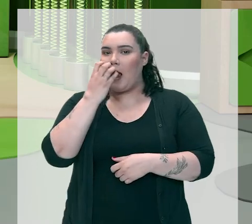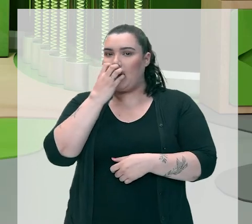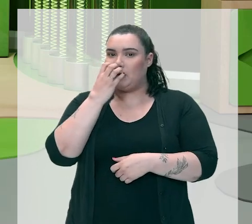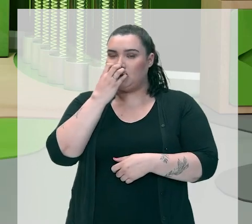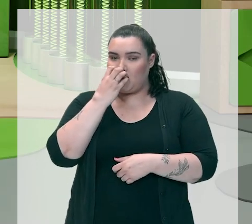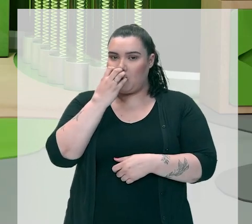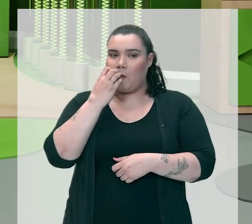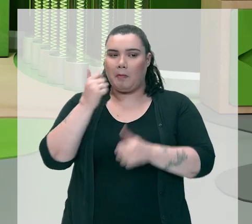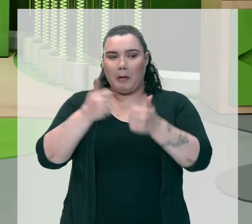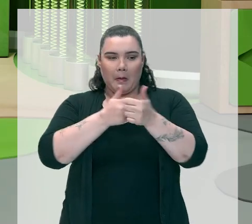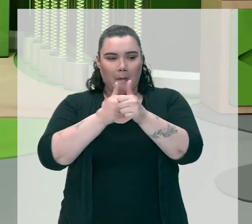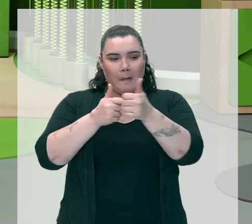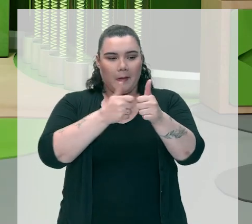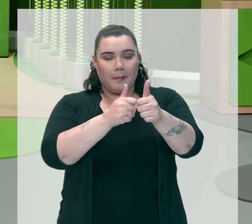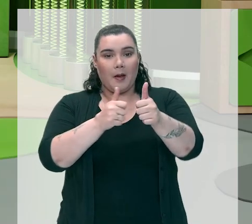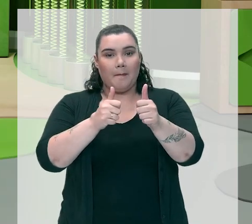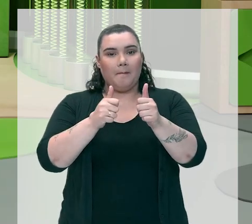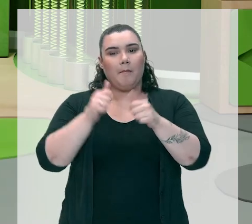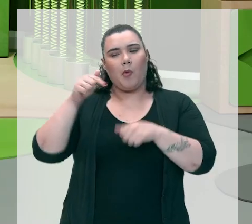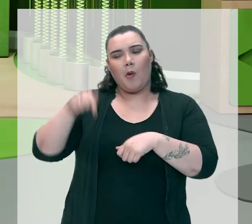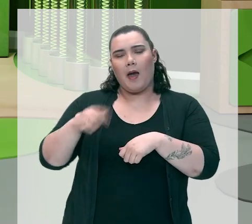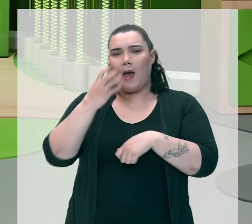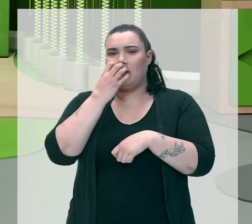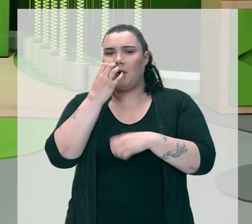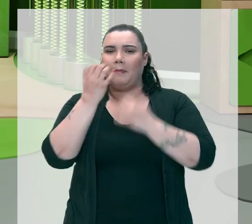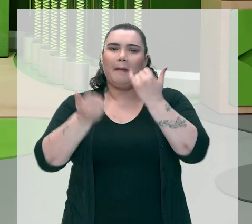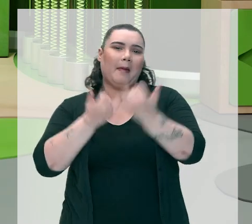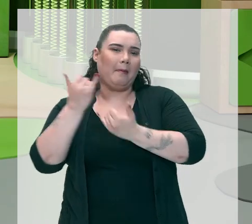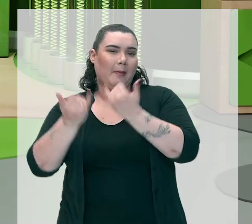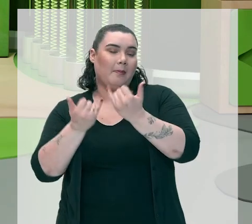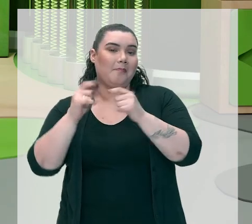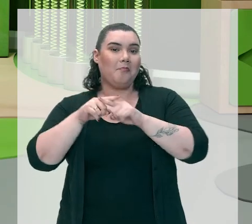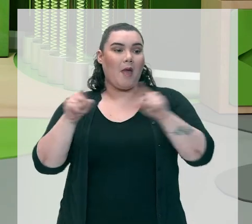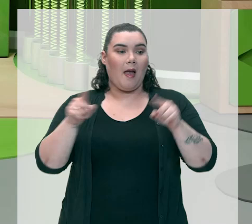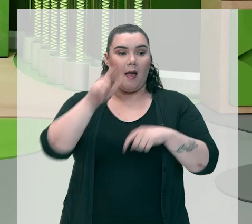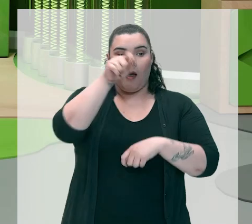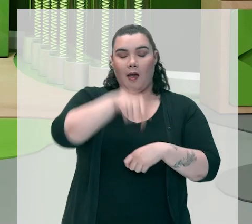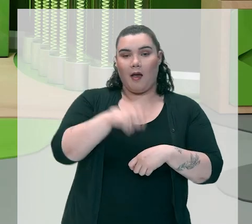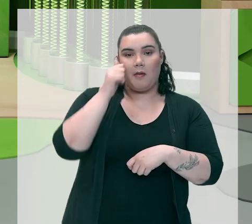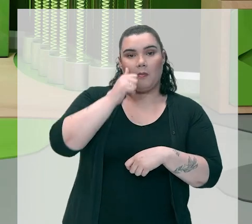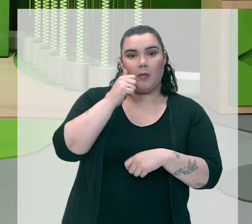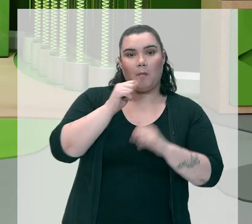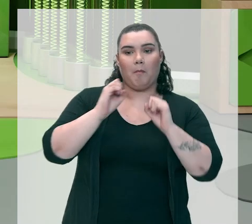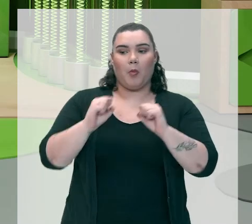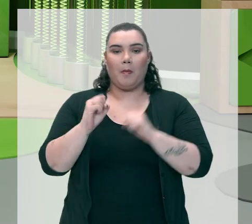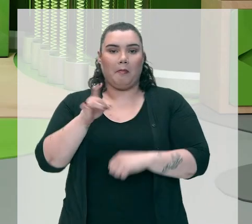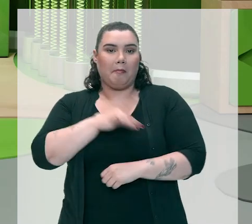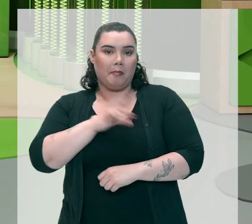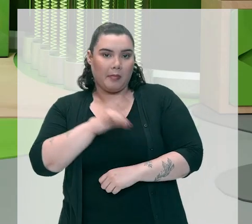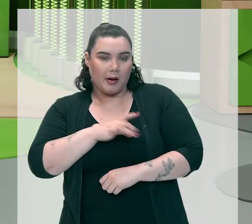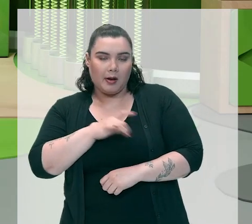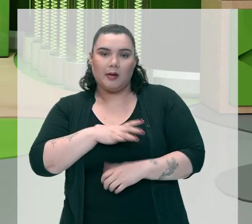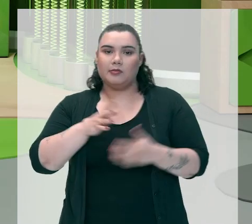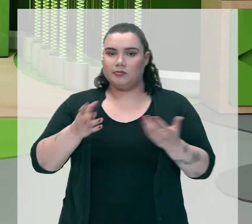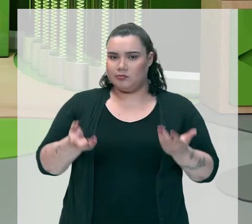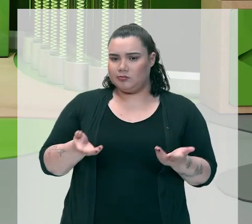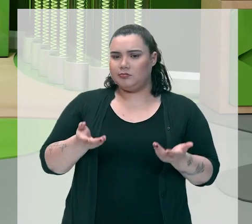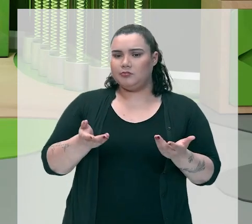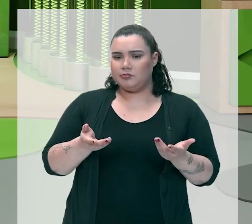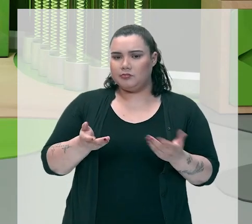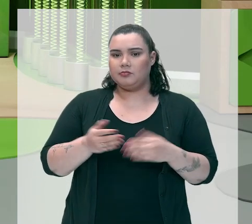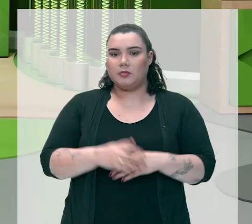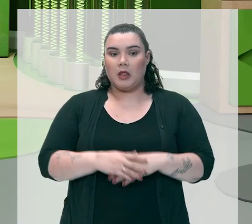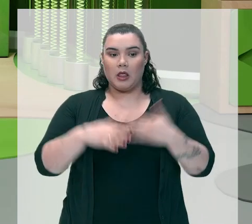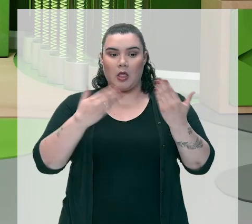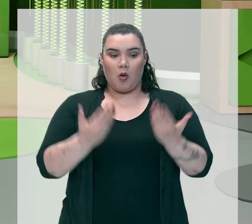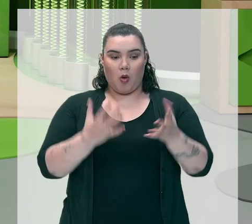né? Mas para a menina ela pode estar assustada, achando que o cachorro quer morder, né? Quer atacá-la. Então, a gente está vendo ali que nesse